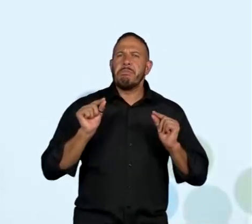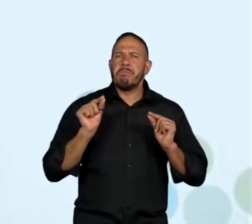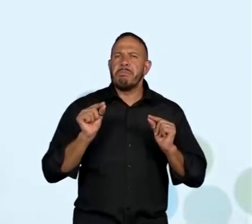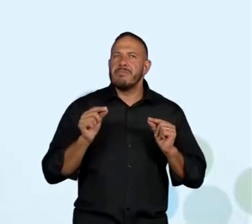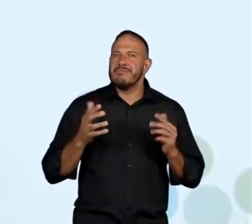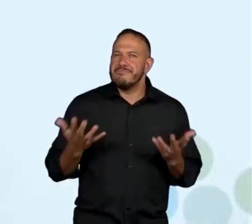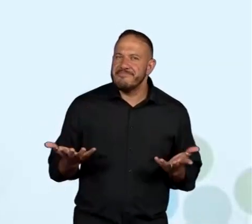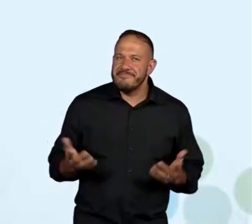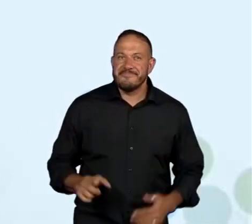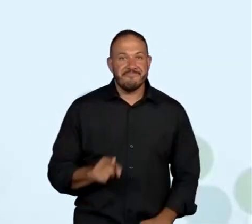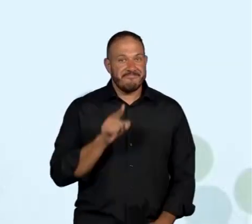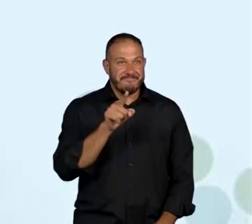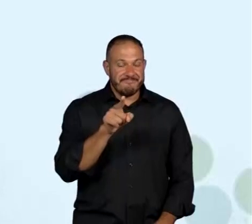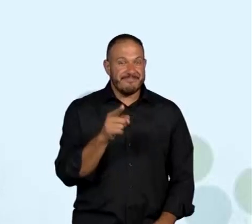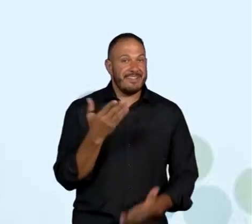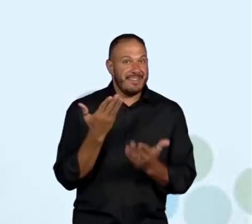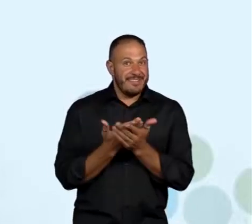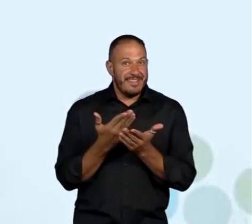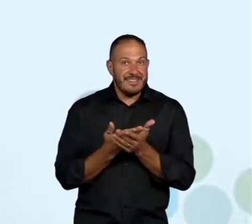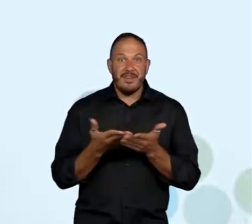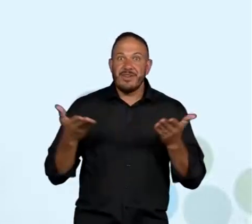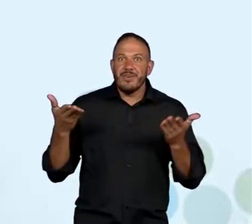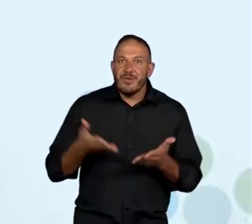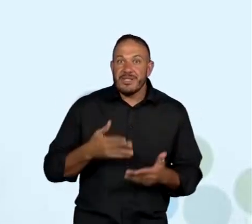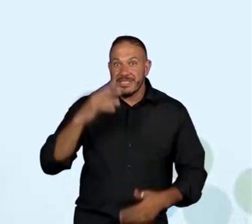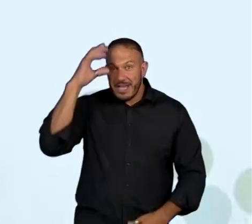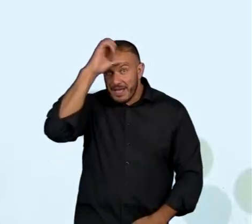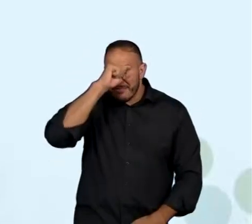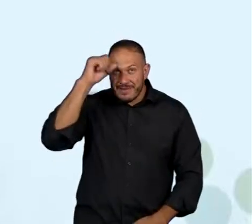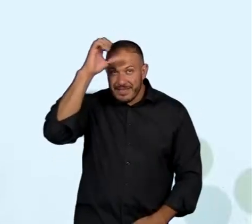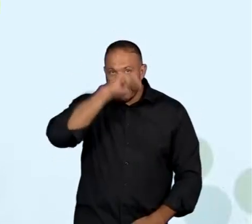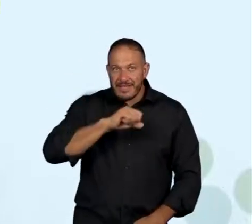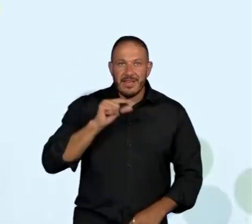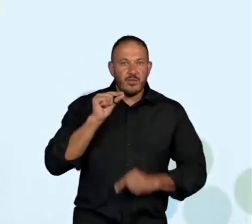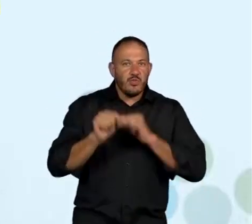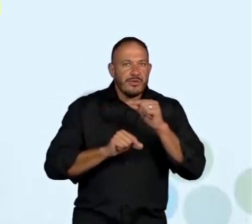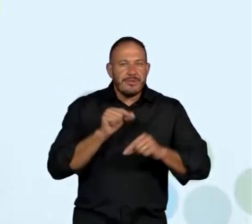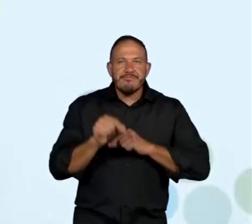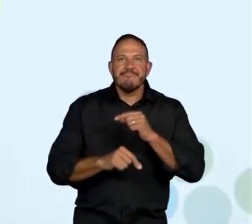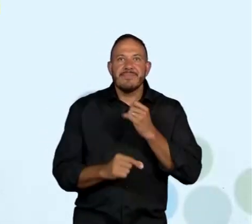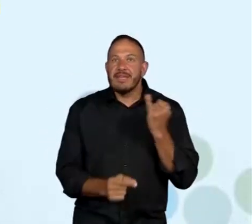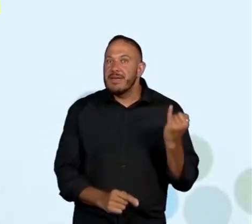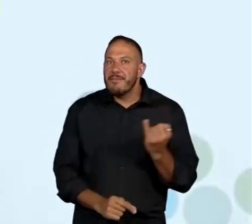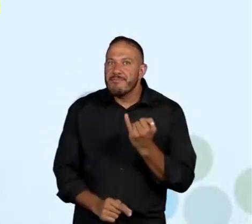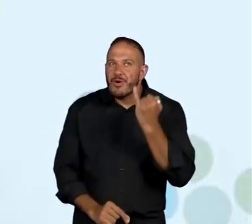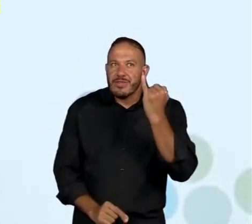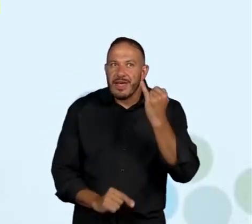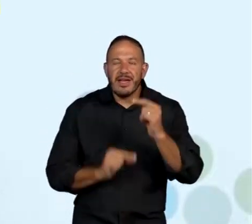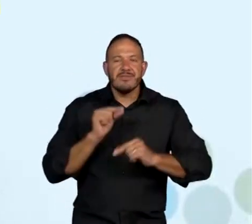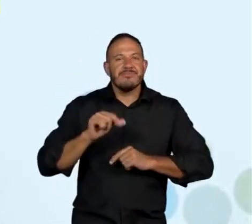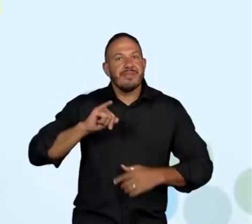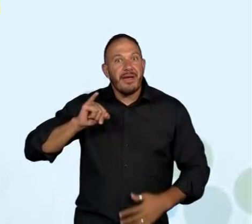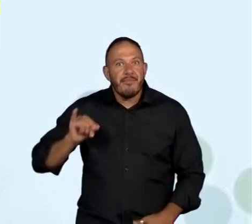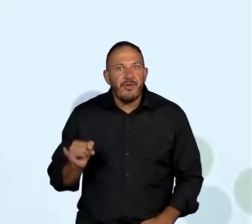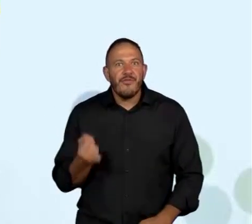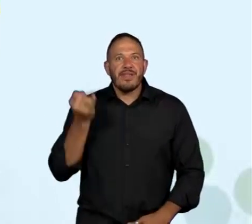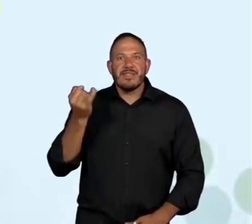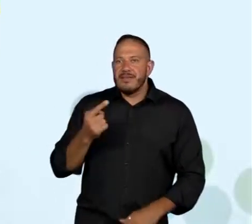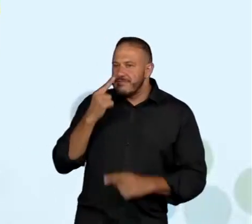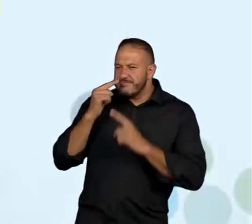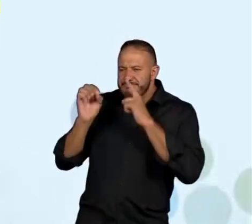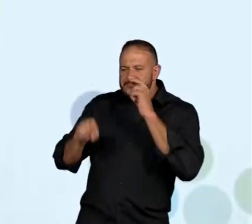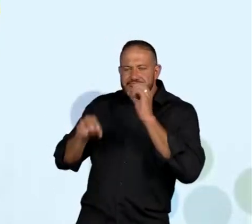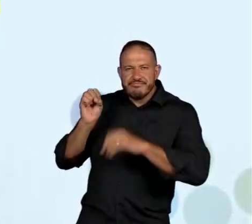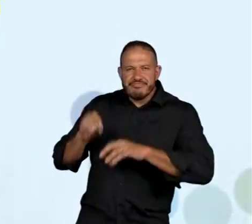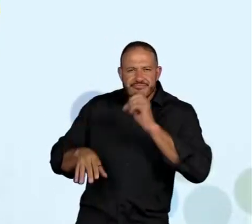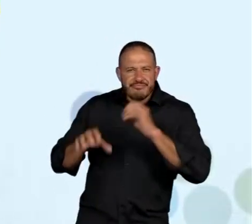Nesta aula, aprenderemos a importância de aproveitarmos os resíduos